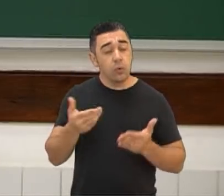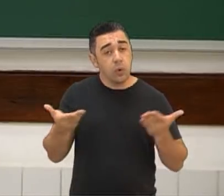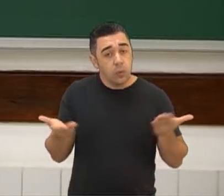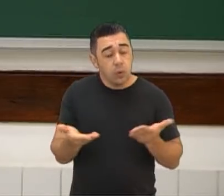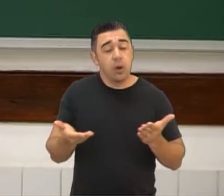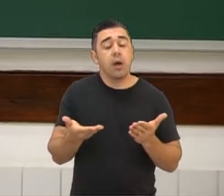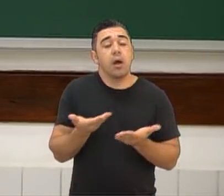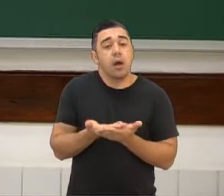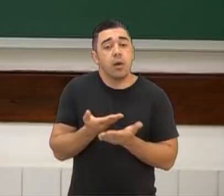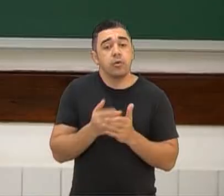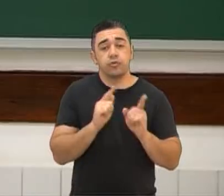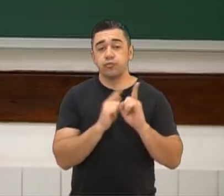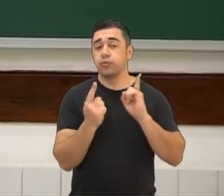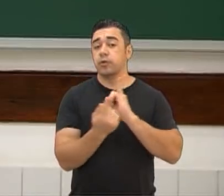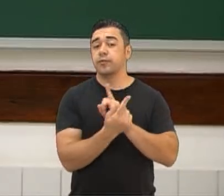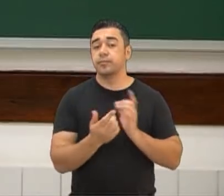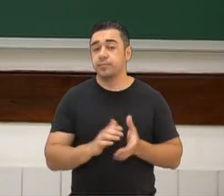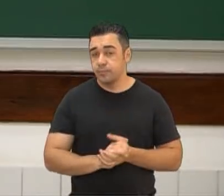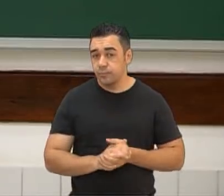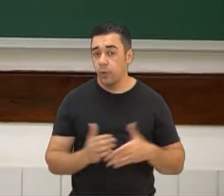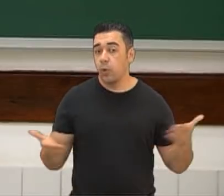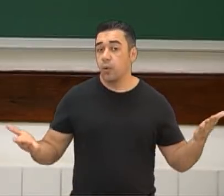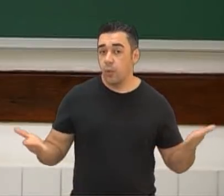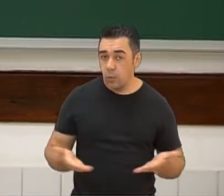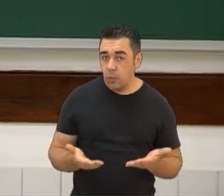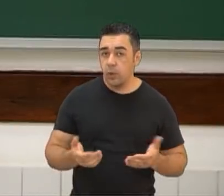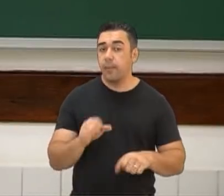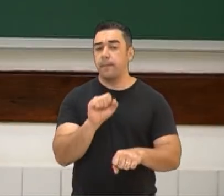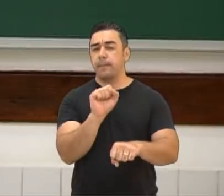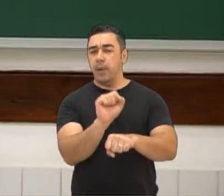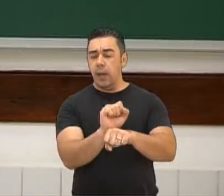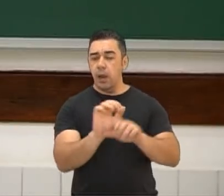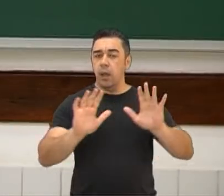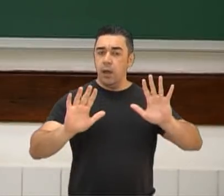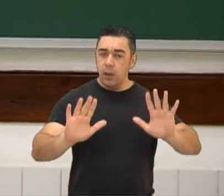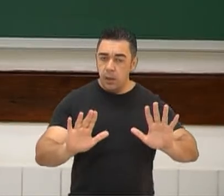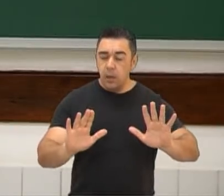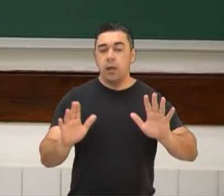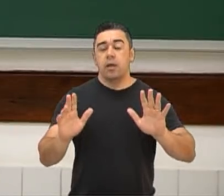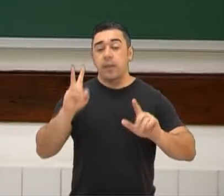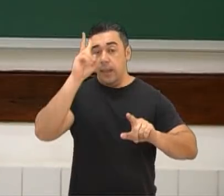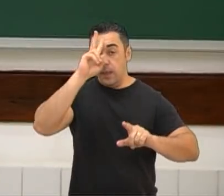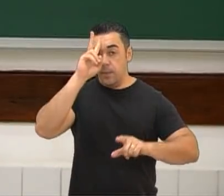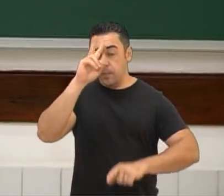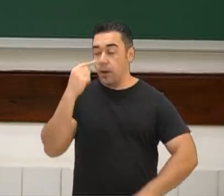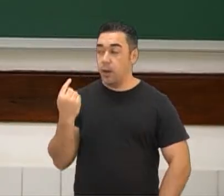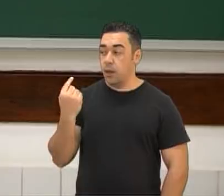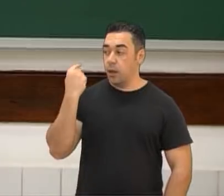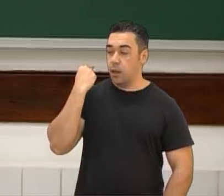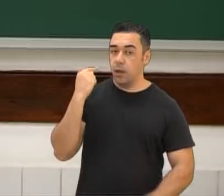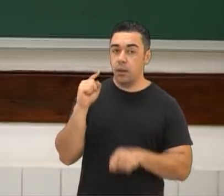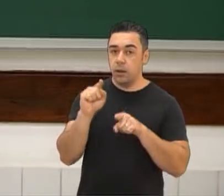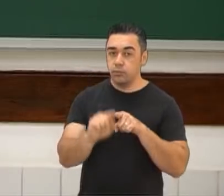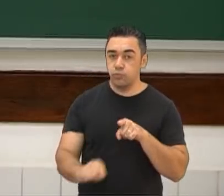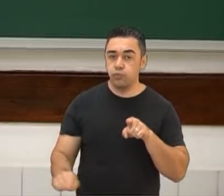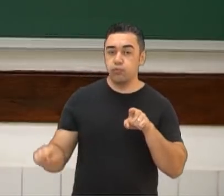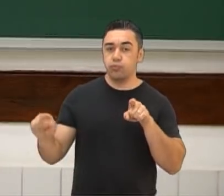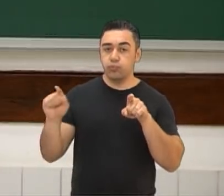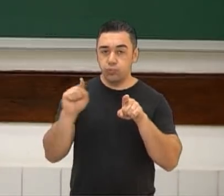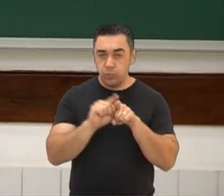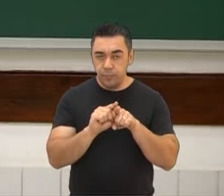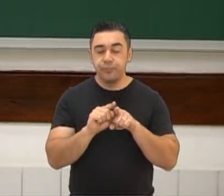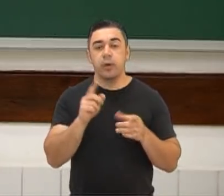geografia, certo? E aí, hoje a gente vai dar uma paradinha, vai retomar alguns conteúdos que nós já trabalhamos para